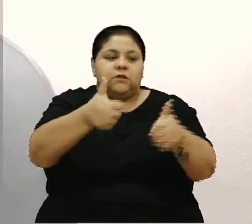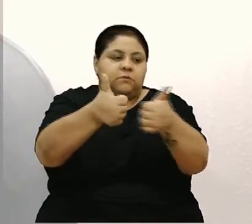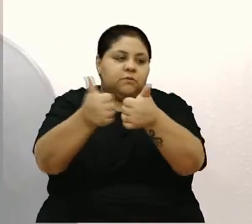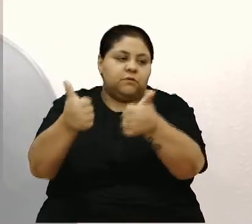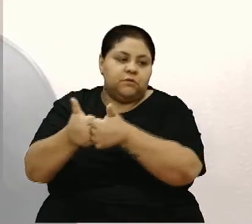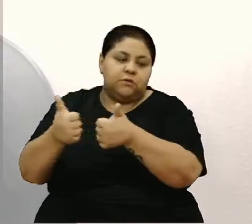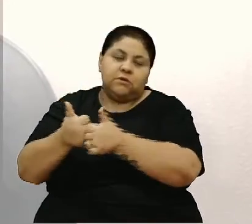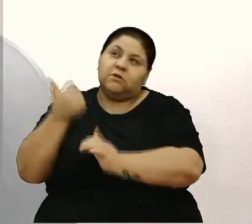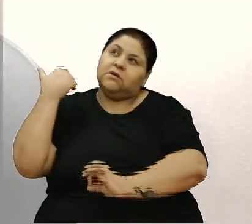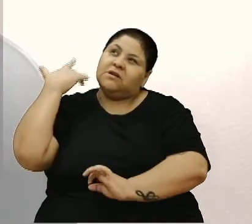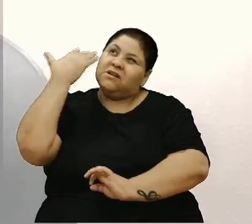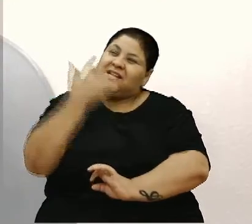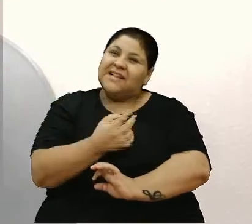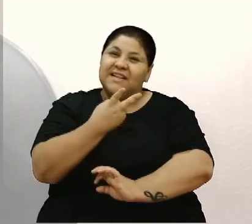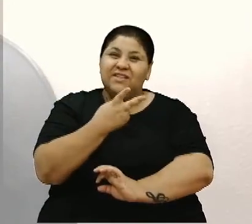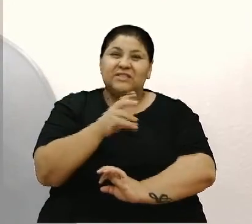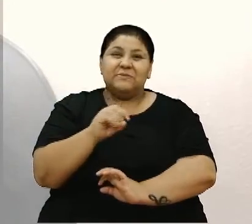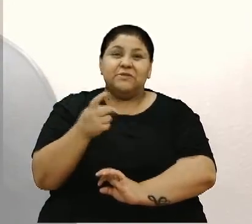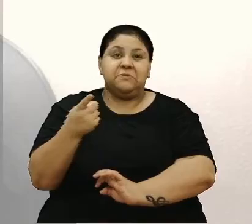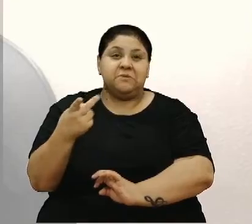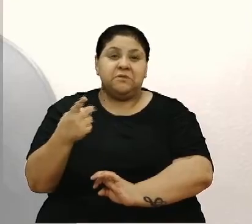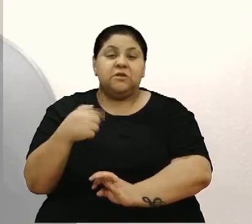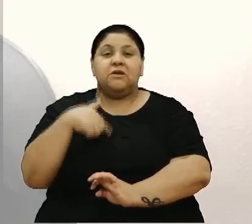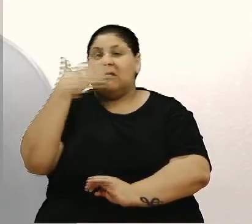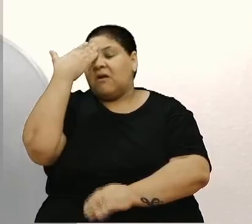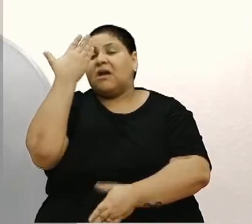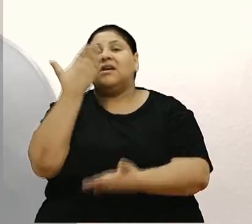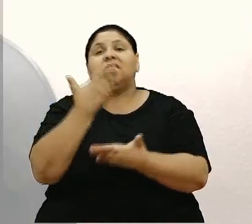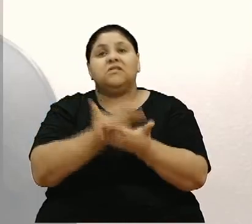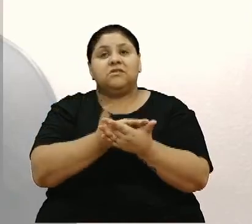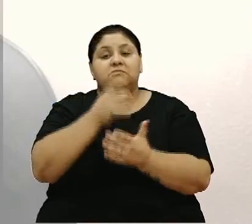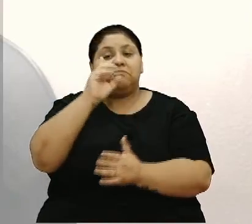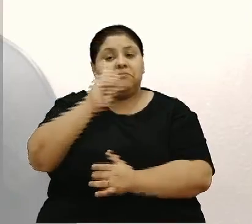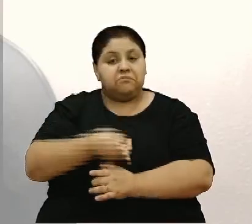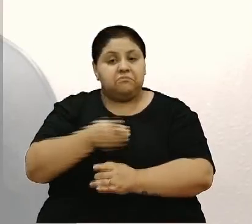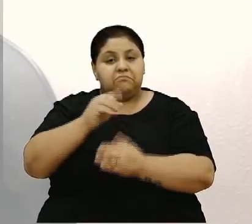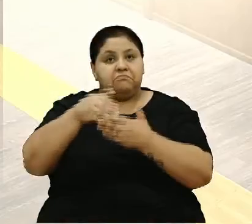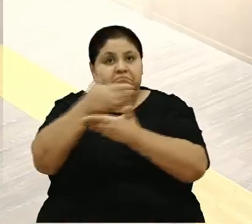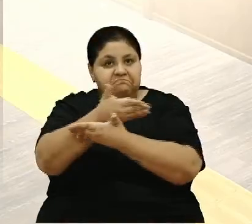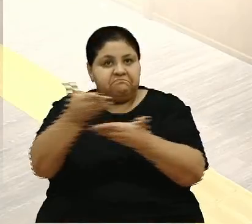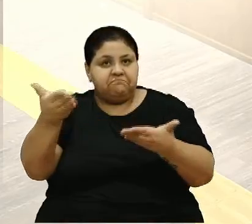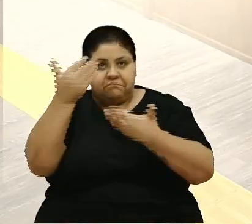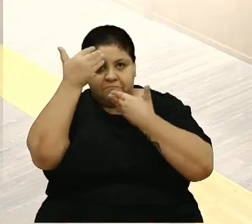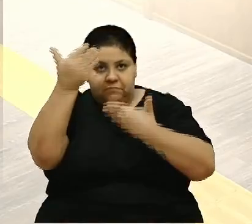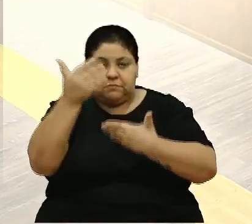desde a época de 2012 e tenho certeza absoluta que nosso mandato está à disposição. Obrigado.